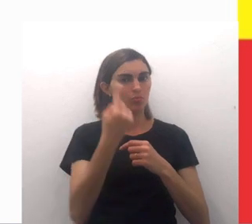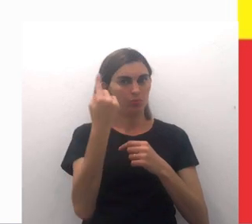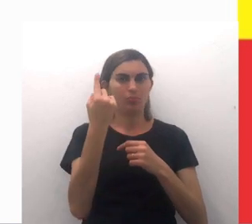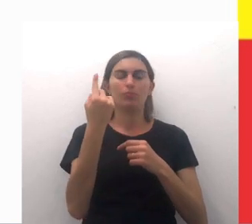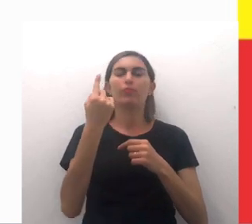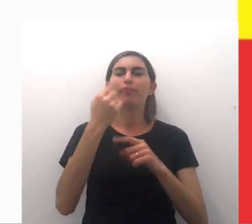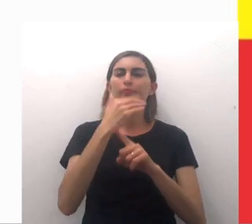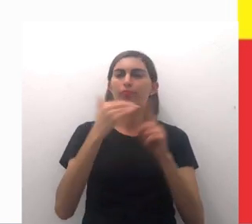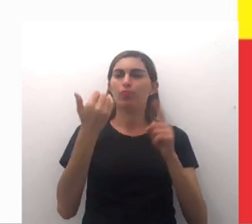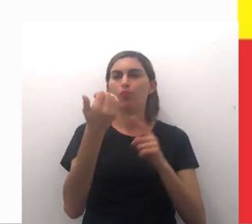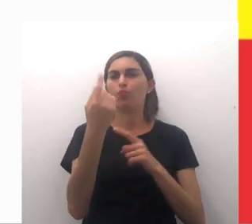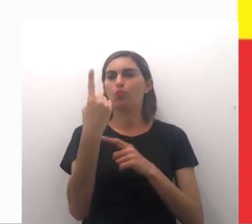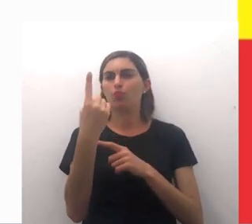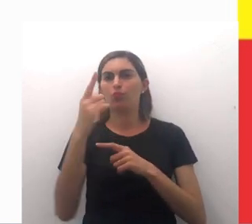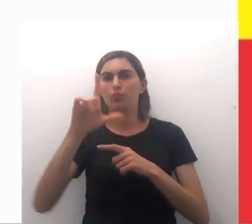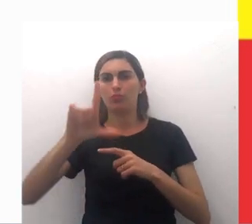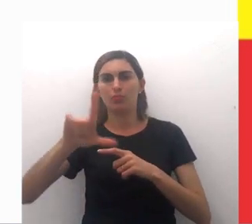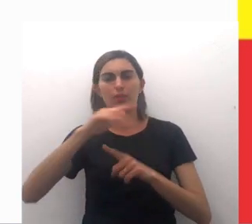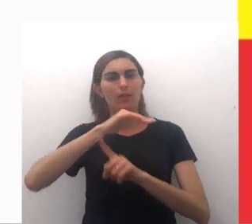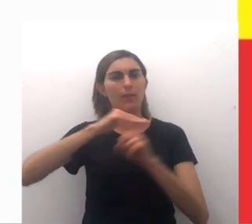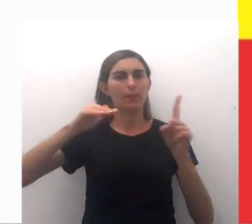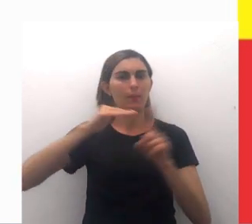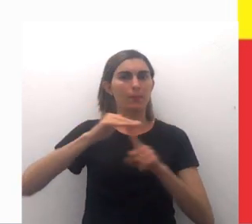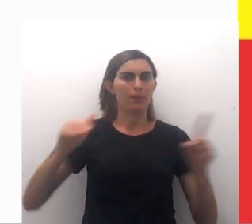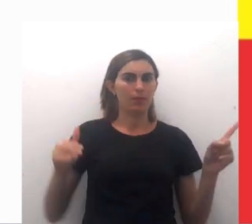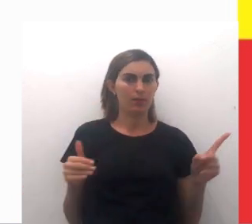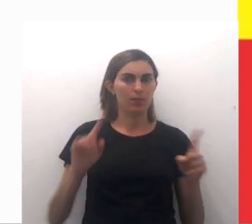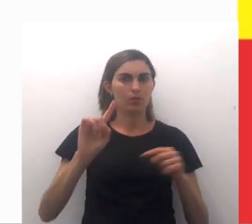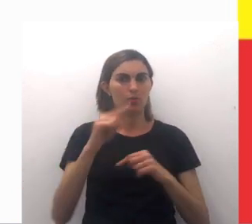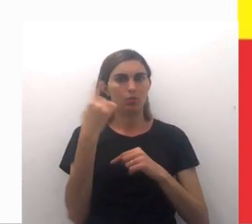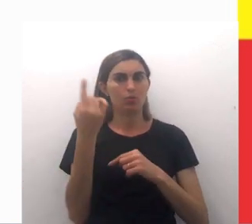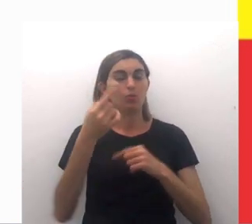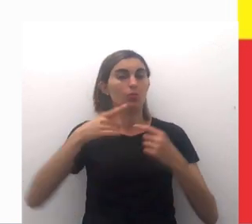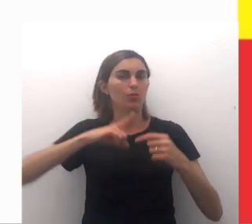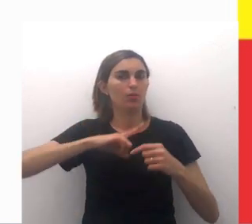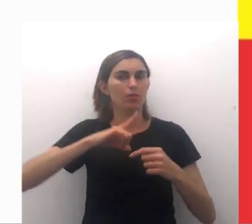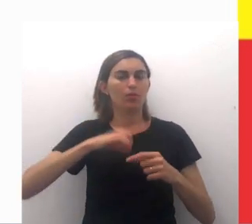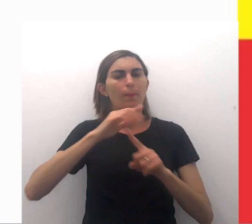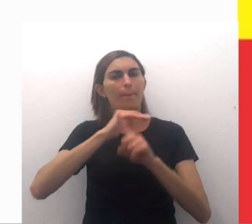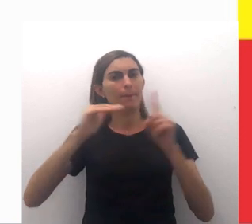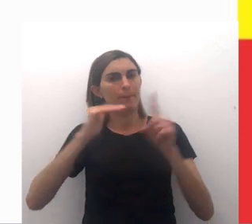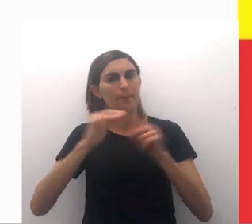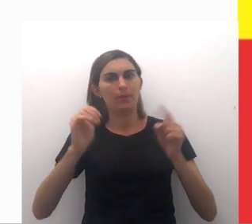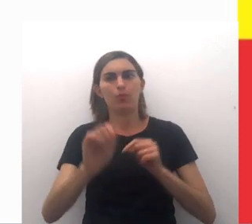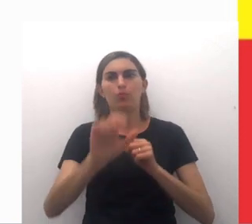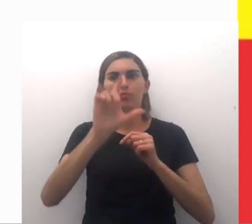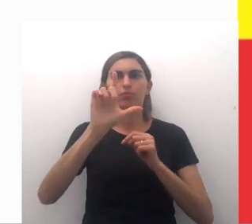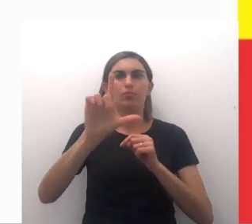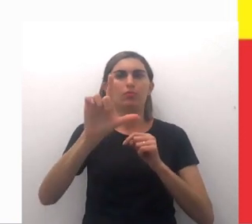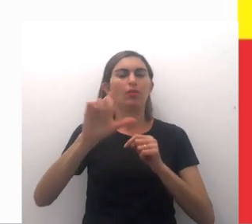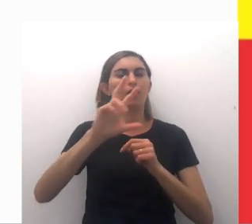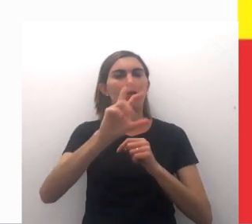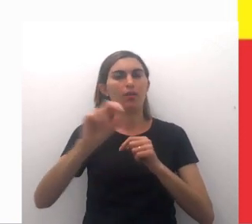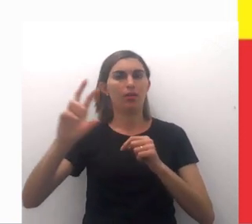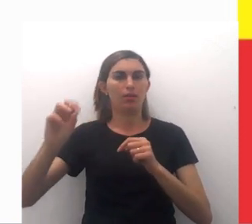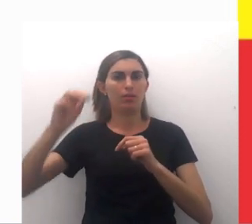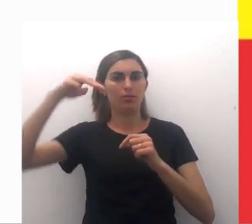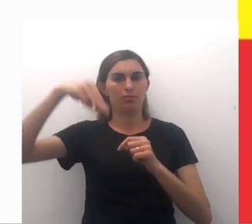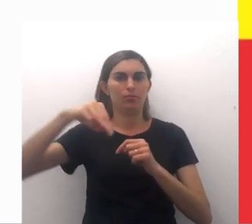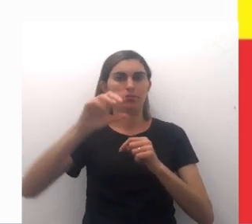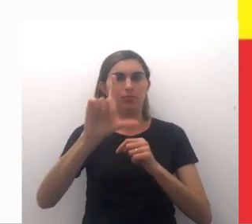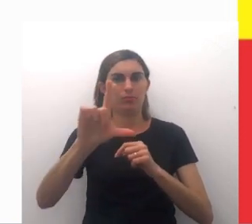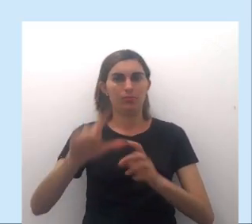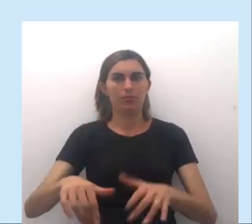1 decímetro cúbico é 1 litro, se meio é a metade de 1, então terá meio litro, que é 500